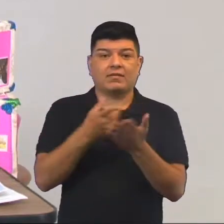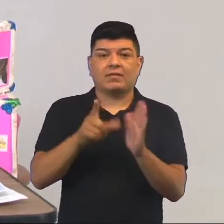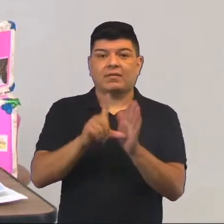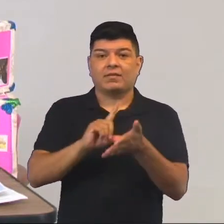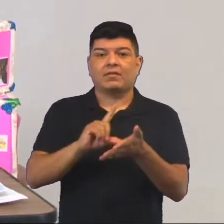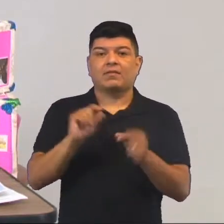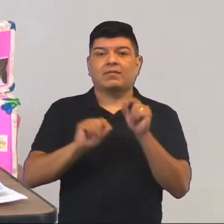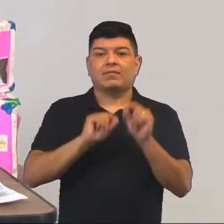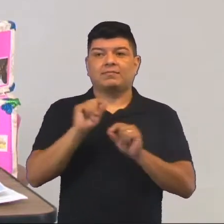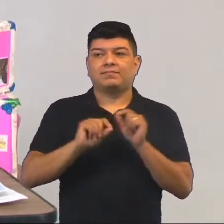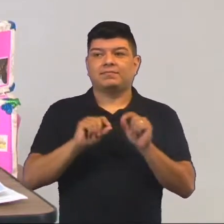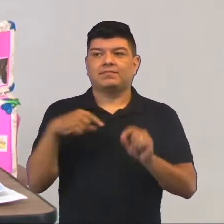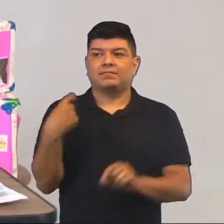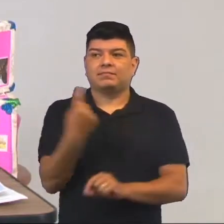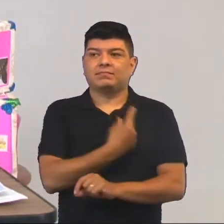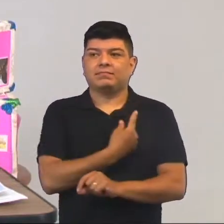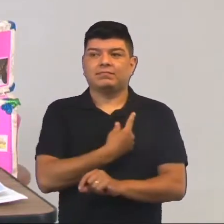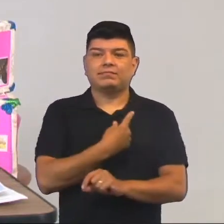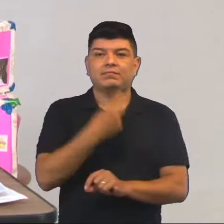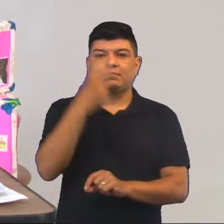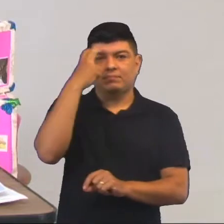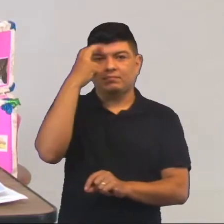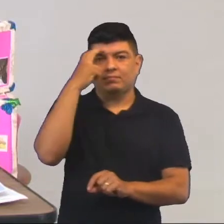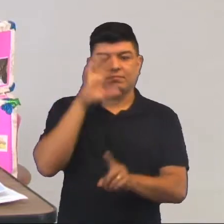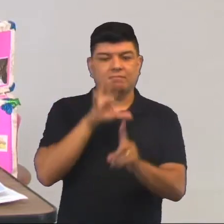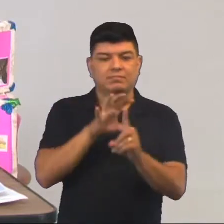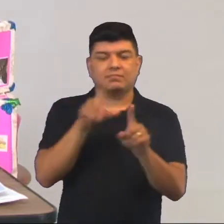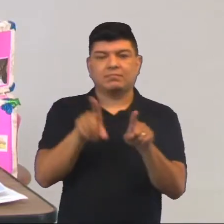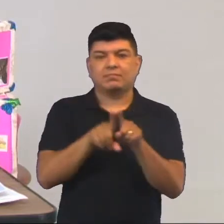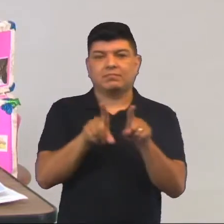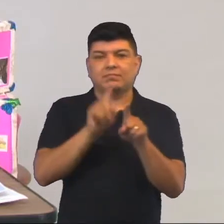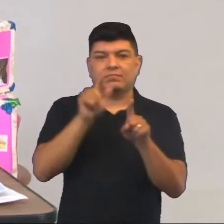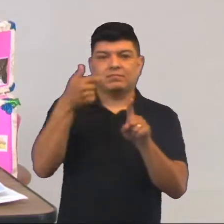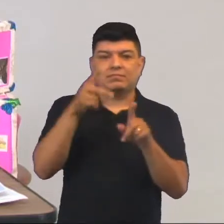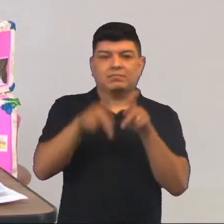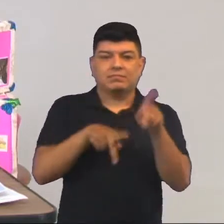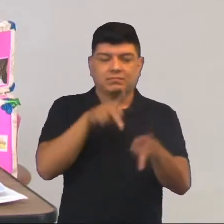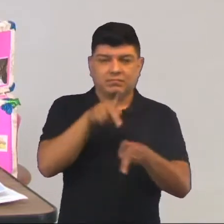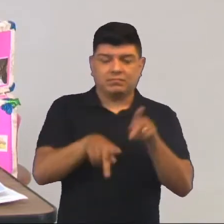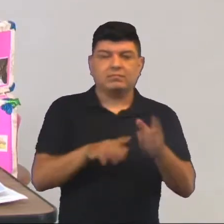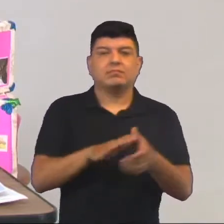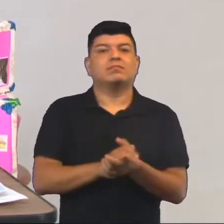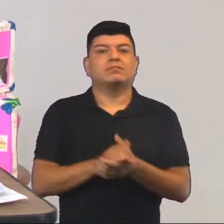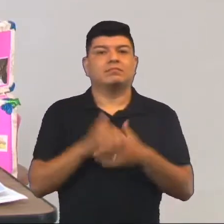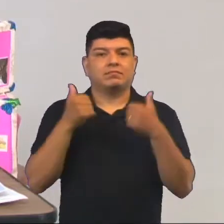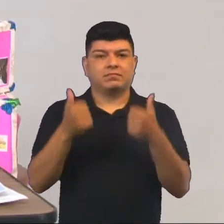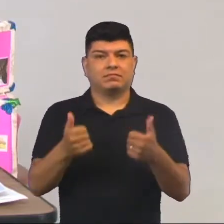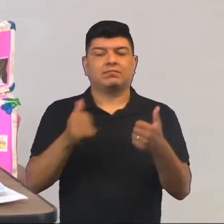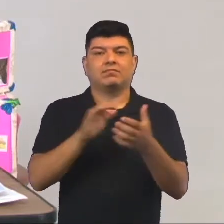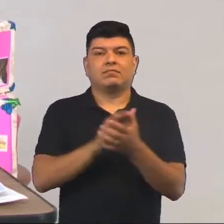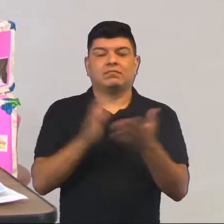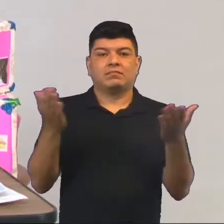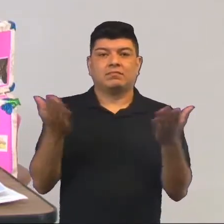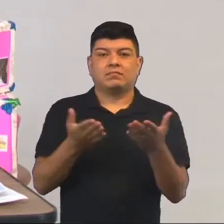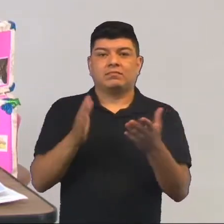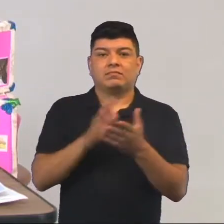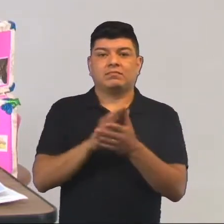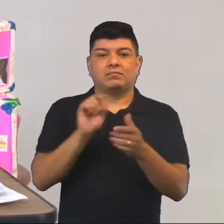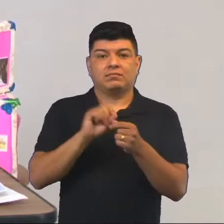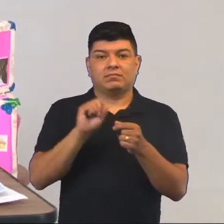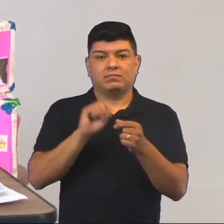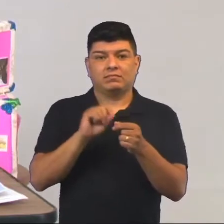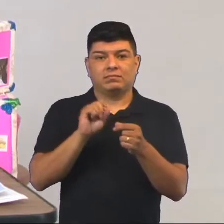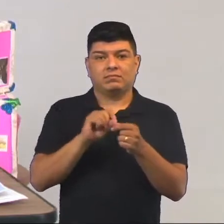nós falamos sobre a nossa cultura ter influência de outros povos? Muito bem. Agora vamos